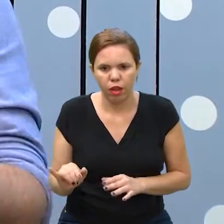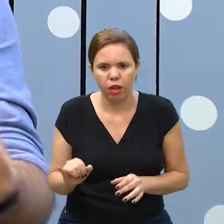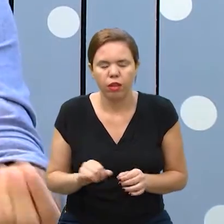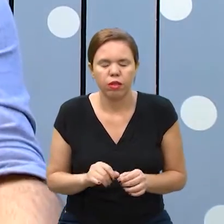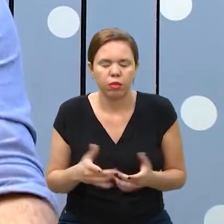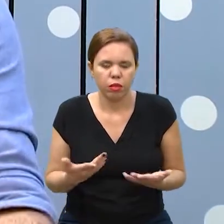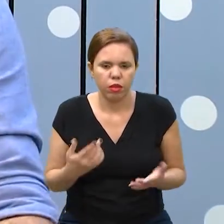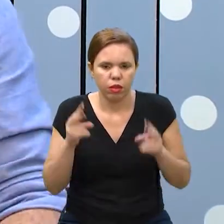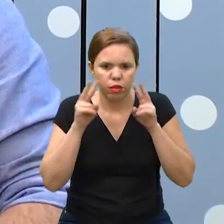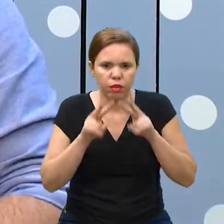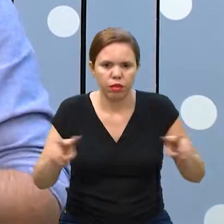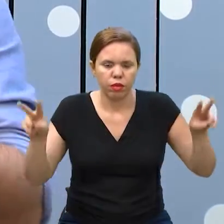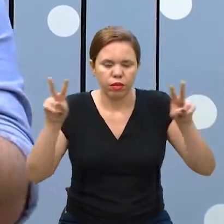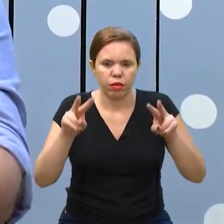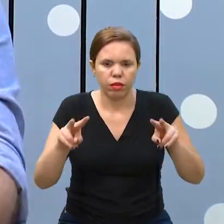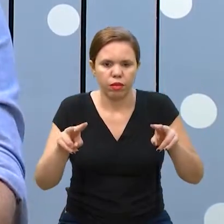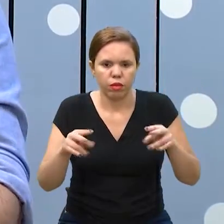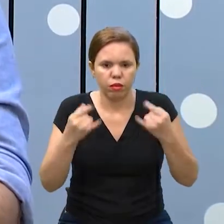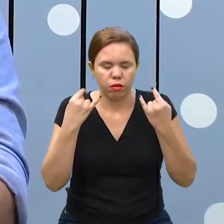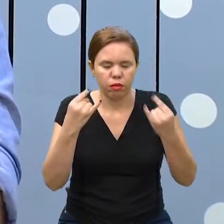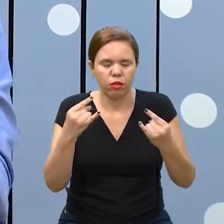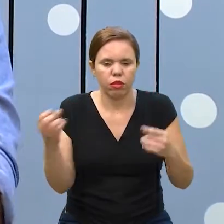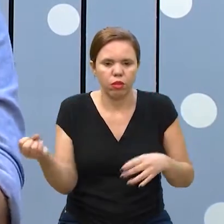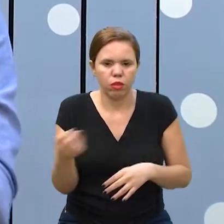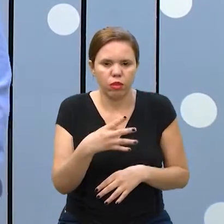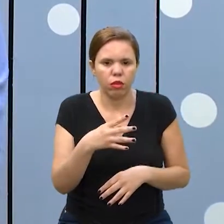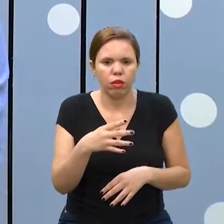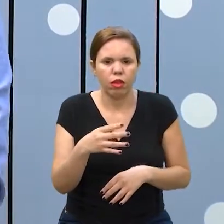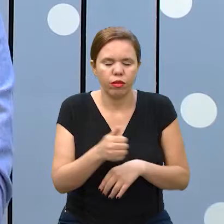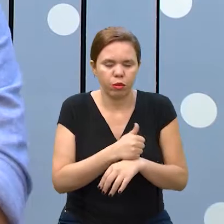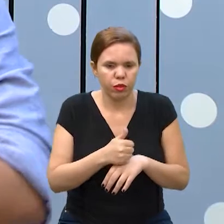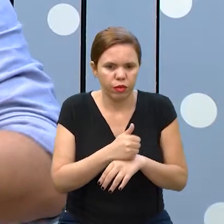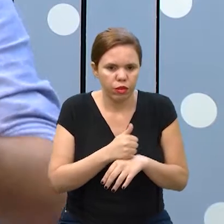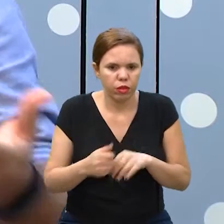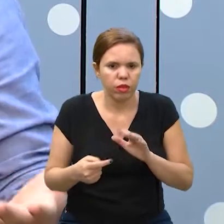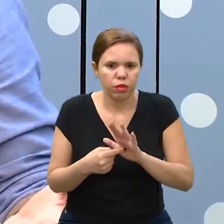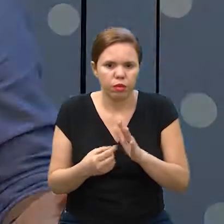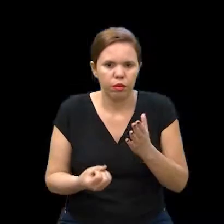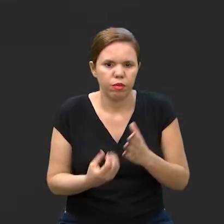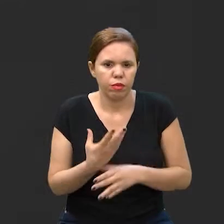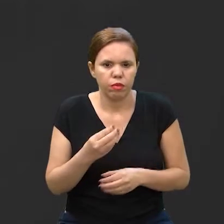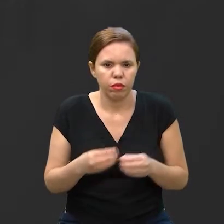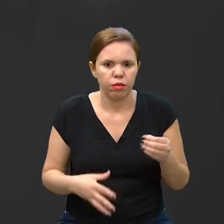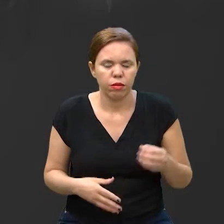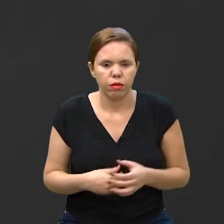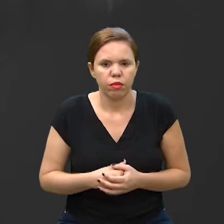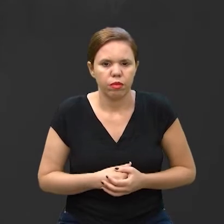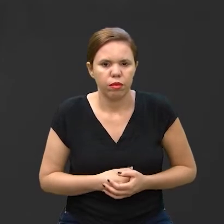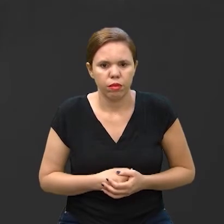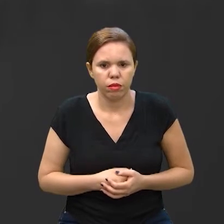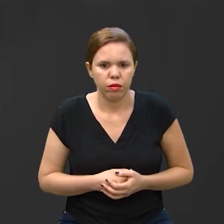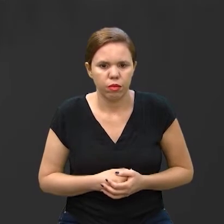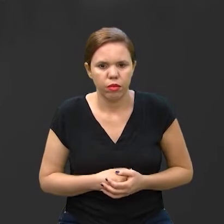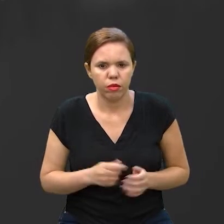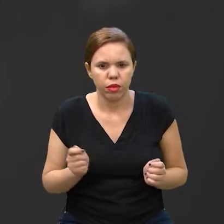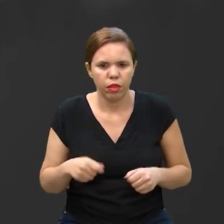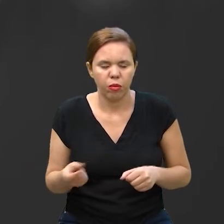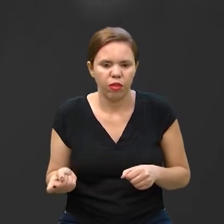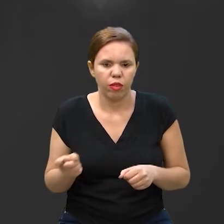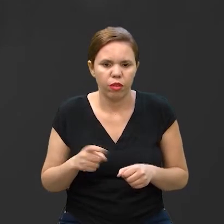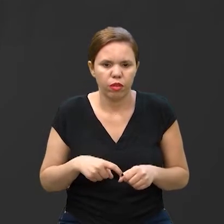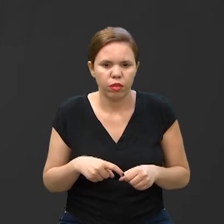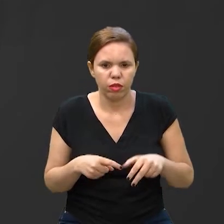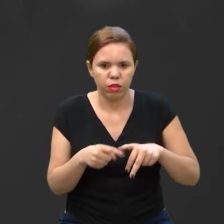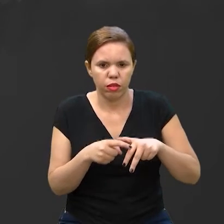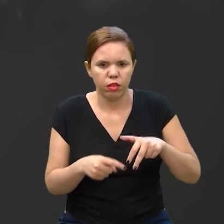mais visibilidade e atratividade para que novos produtores de conteúdo apareçam. Sabe que pode voltar? Darth Maul com